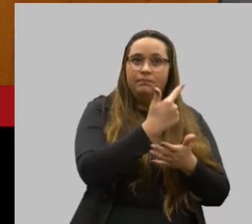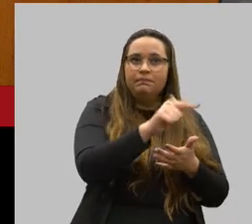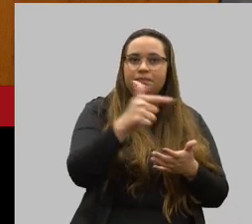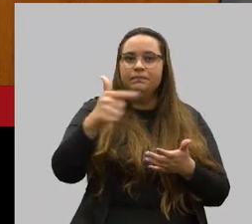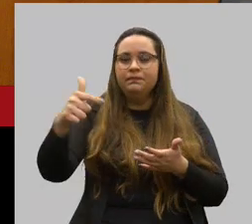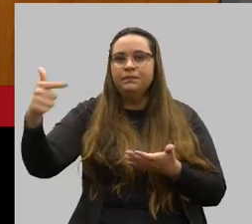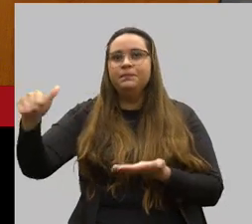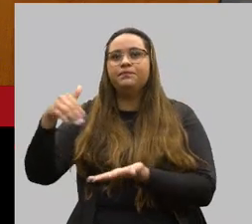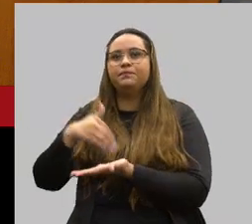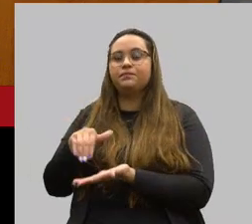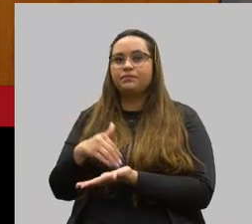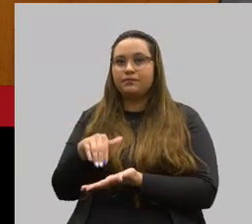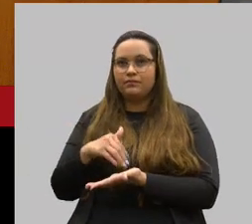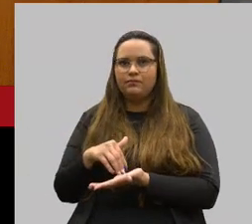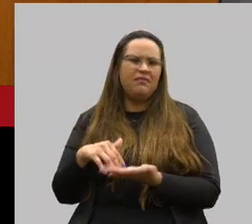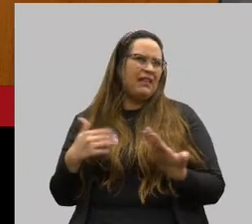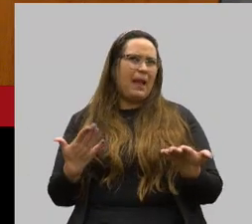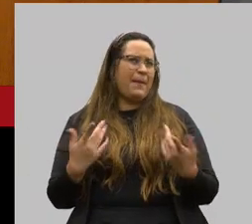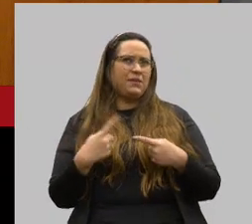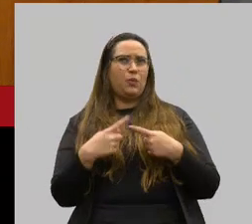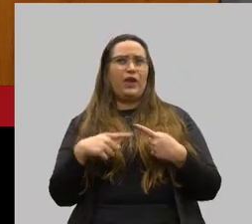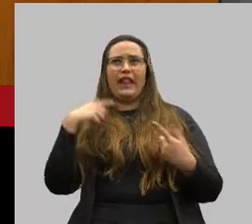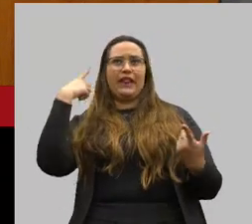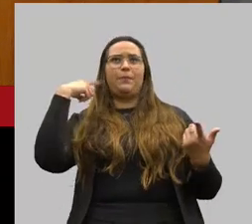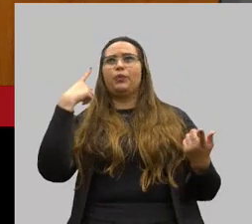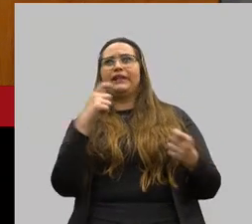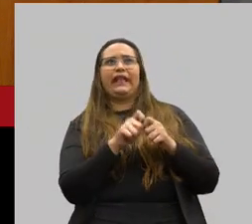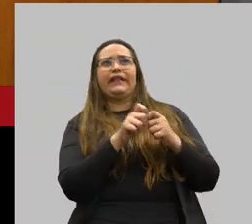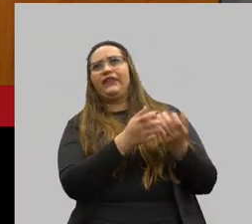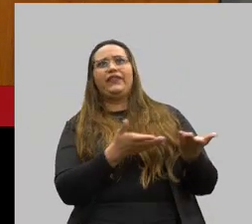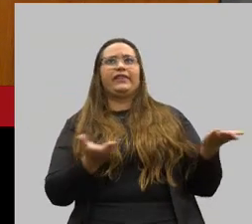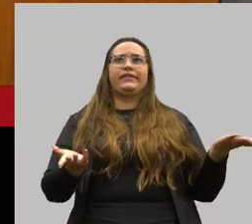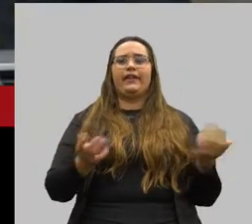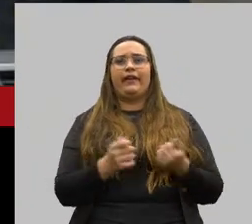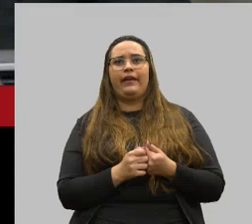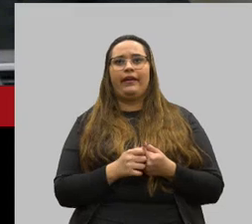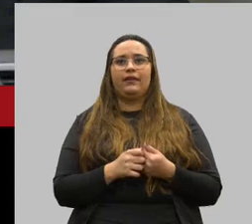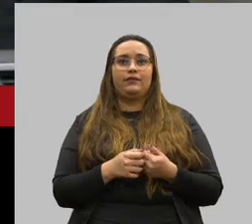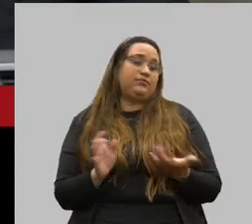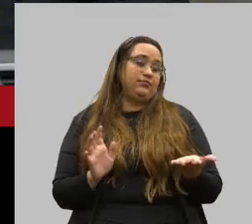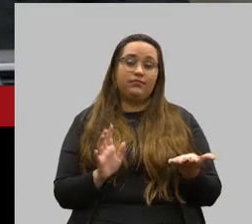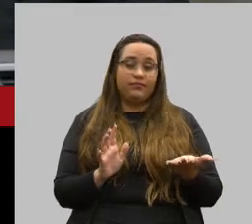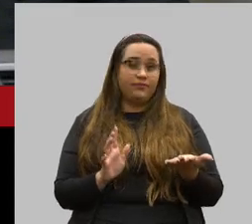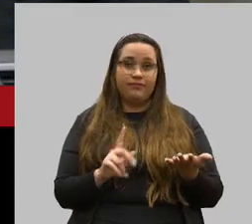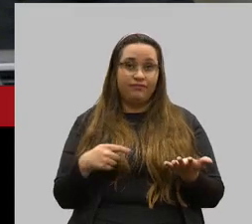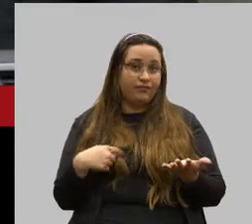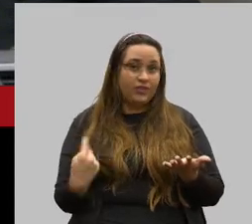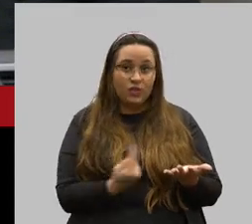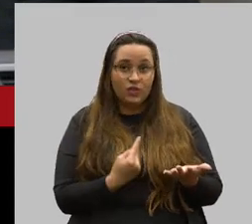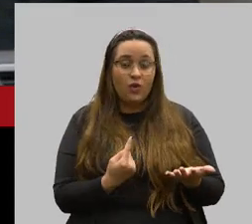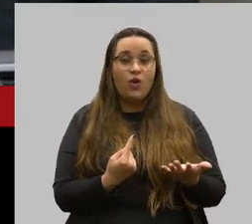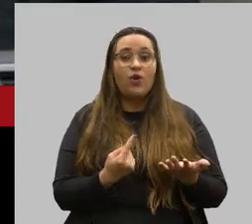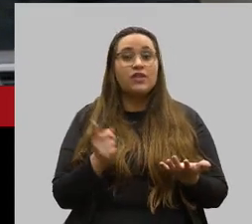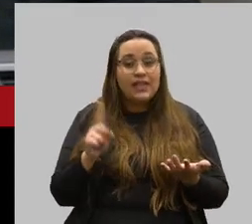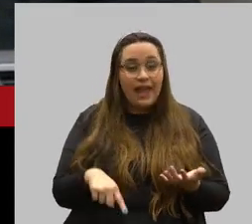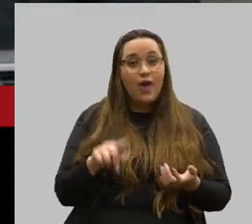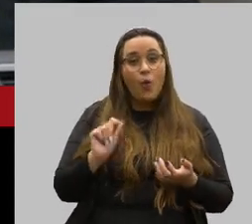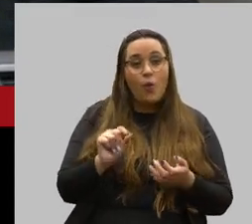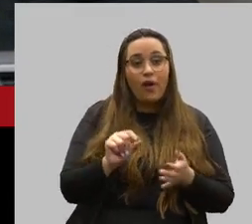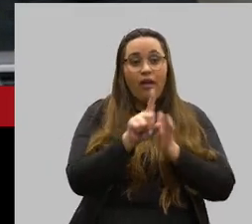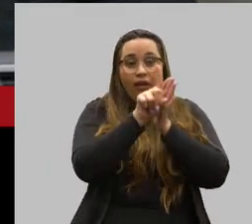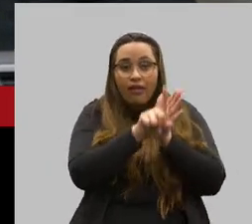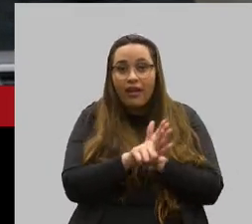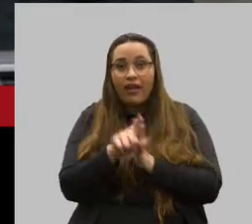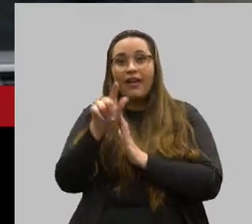Ah mas o que que a deputada tá fazendo não somos nós os executores de políticas públicas nós somos os fiscais da política